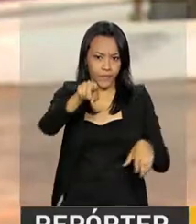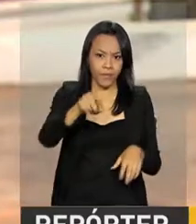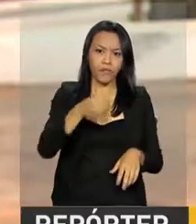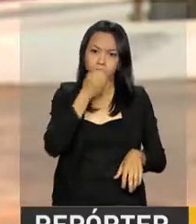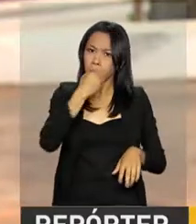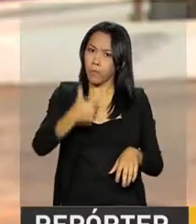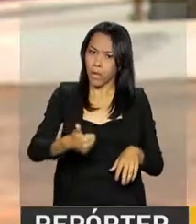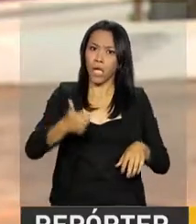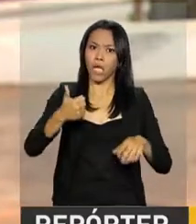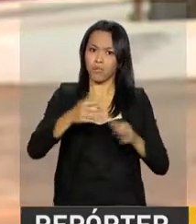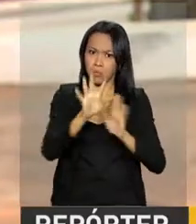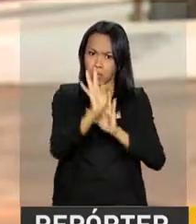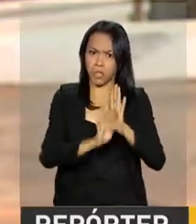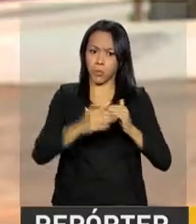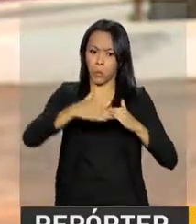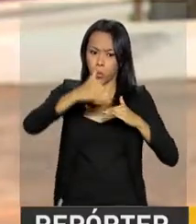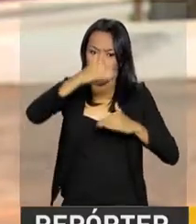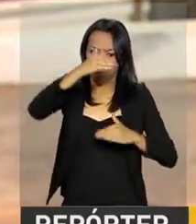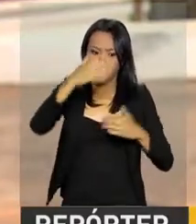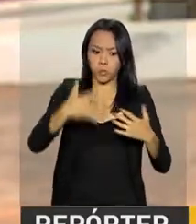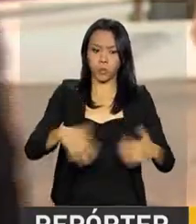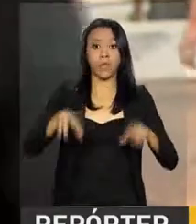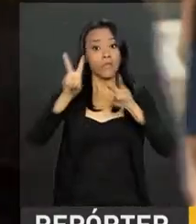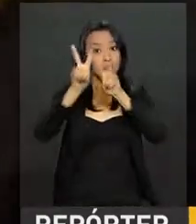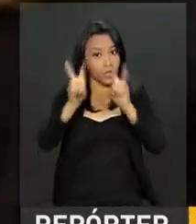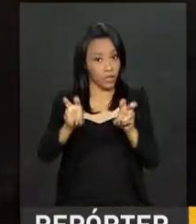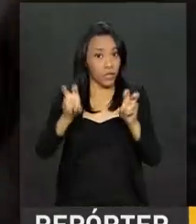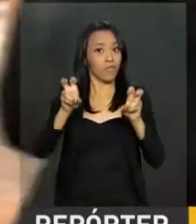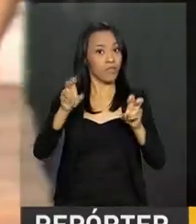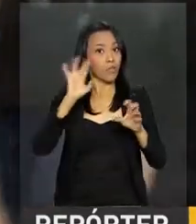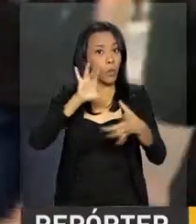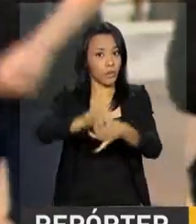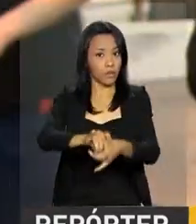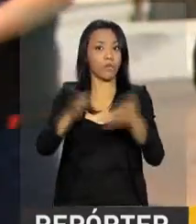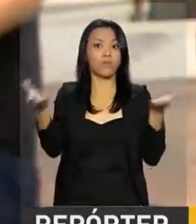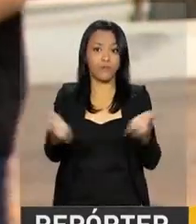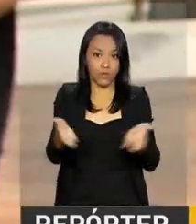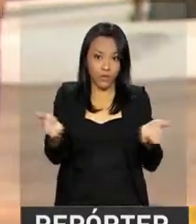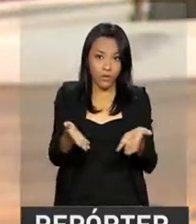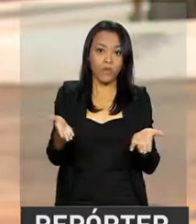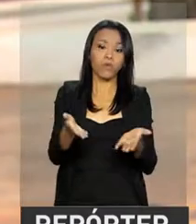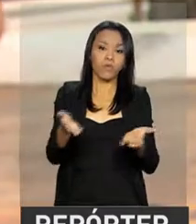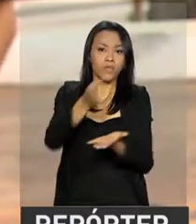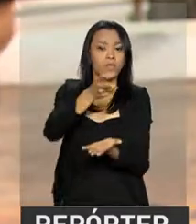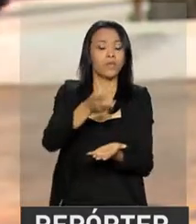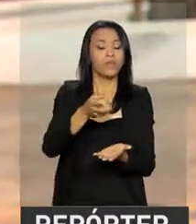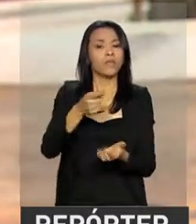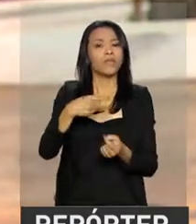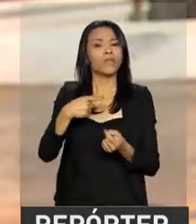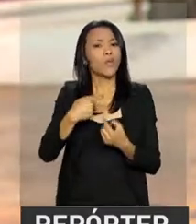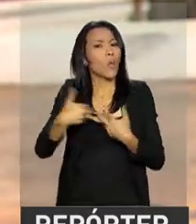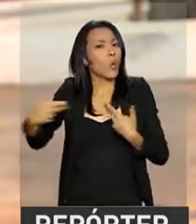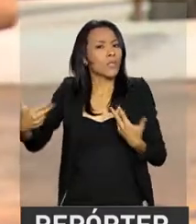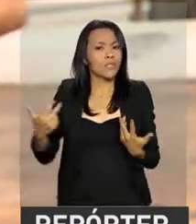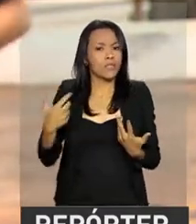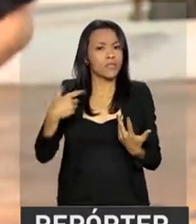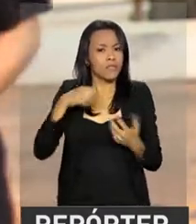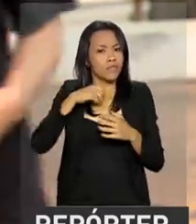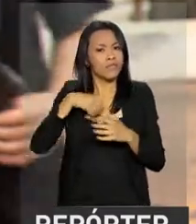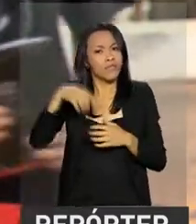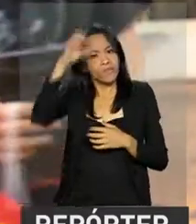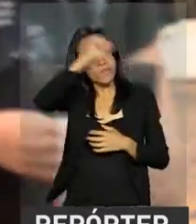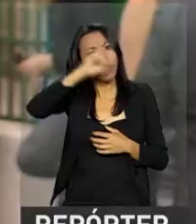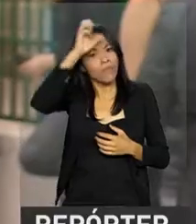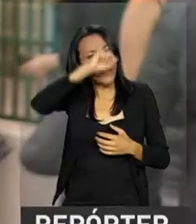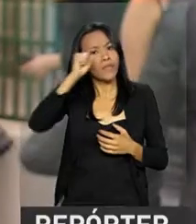bem grande e acho que caiu foi assim temas bem da atualidade mesmo e coisas que no ensino médio você acaba aprendendo